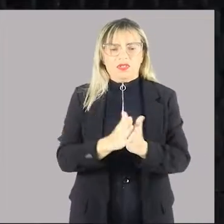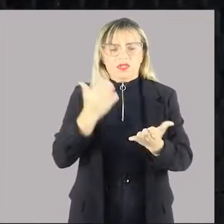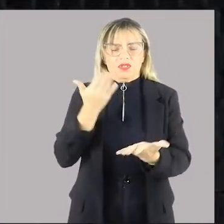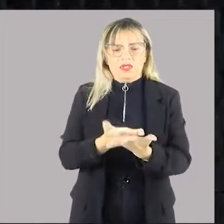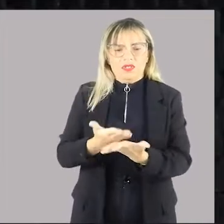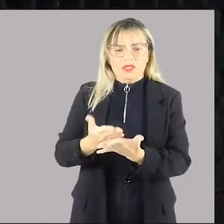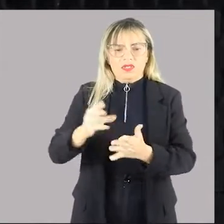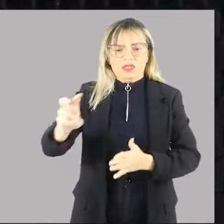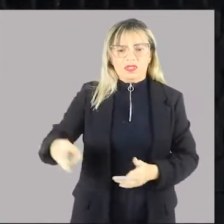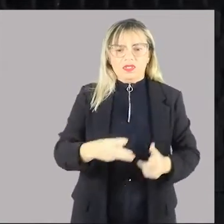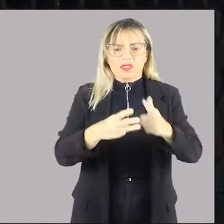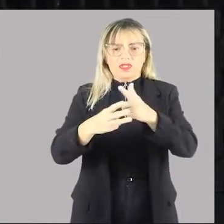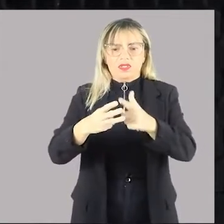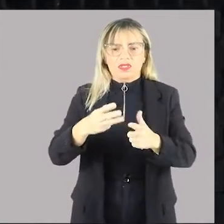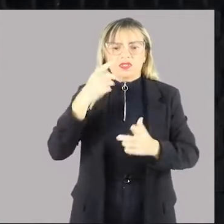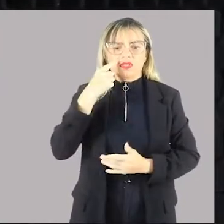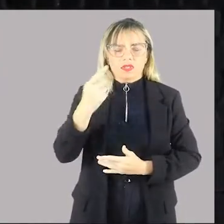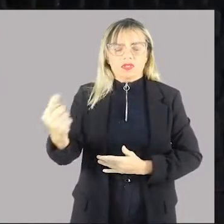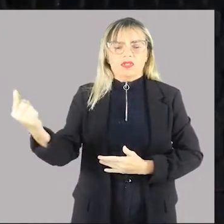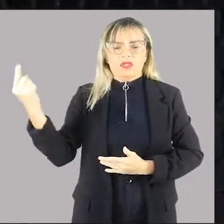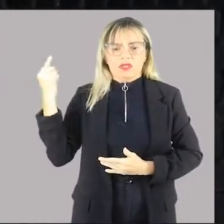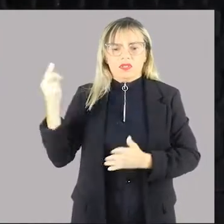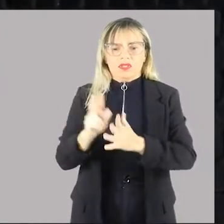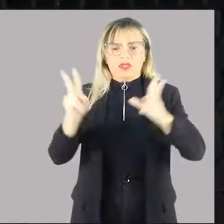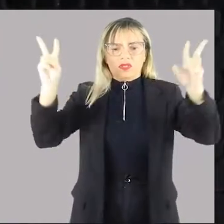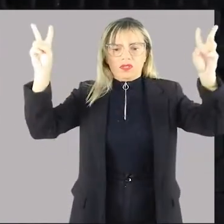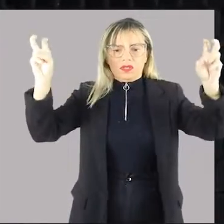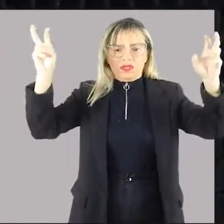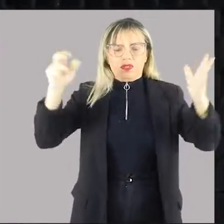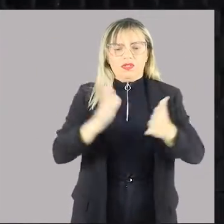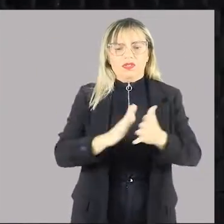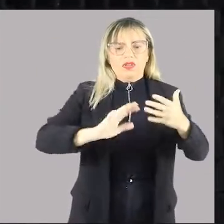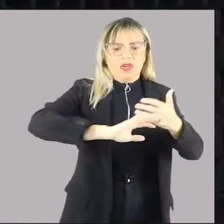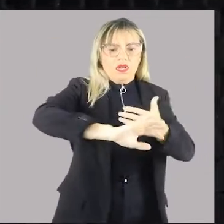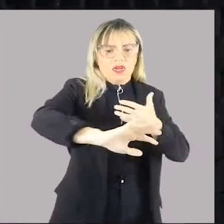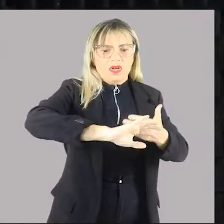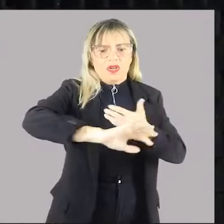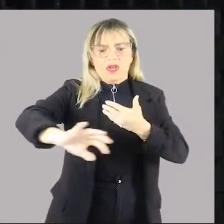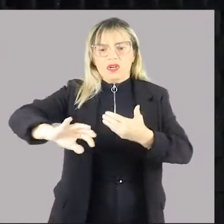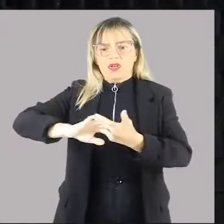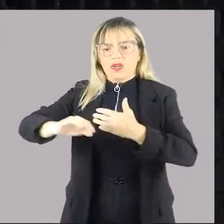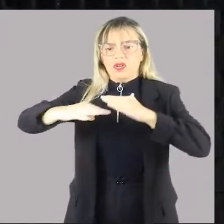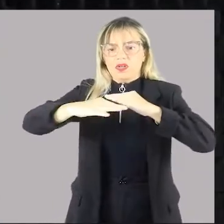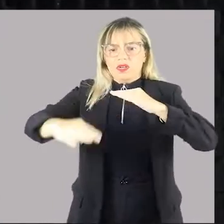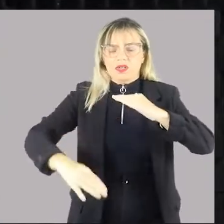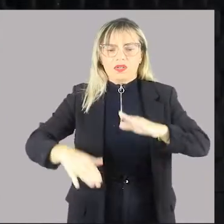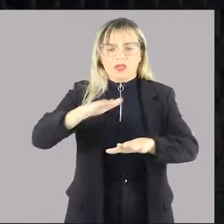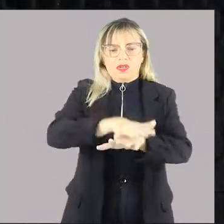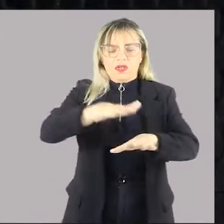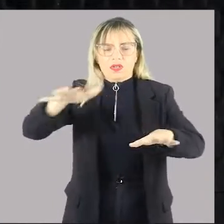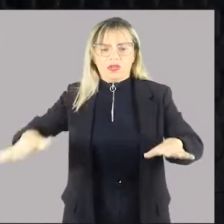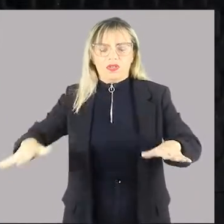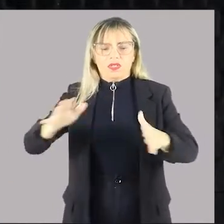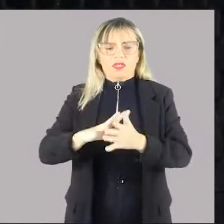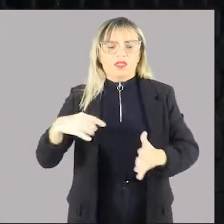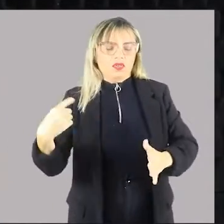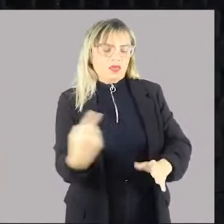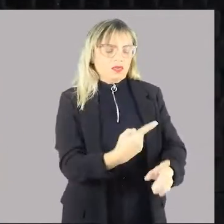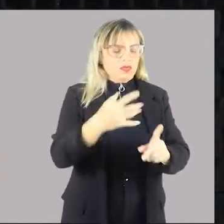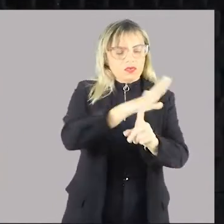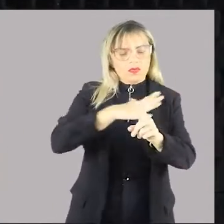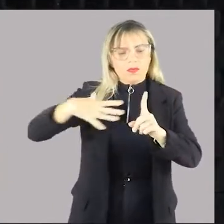desses três elementos. A estratificação, a desigualdade e a exclusão na nossa